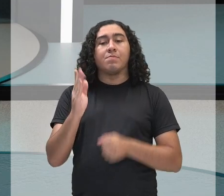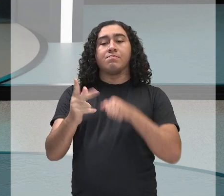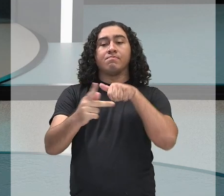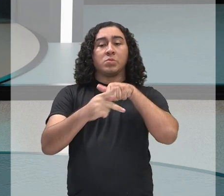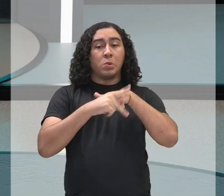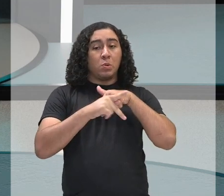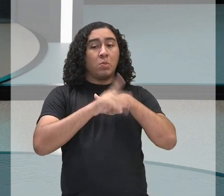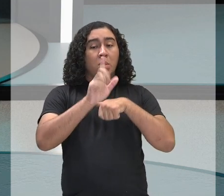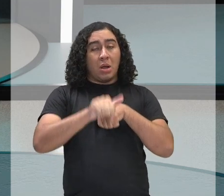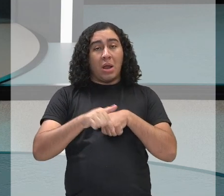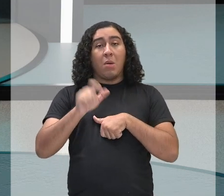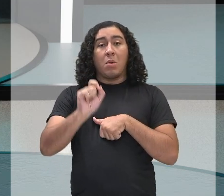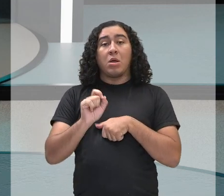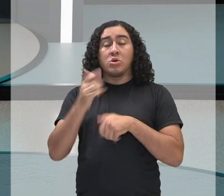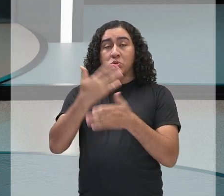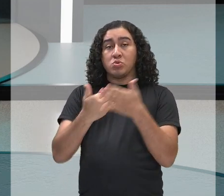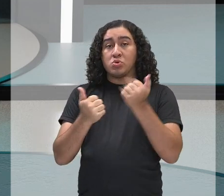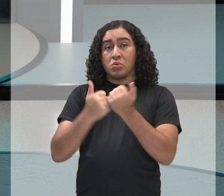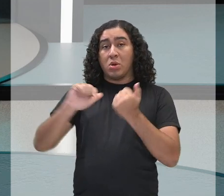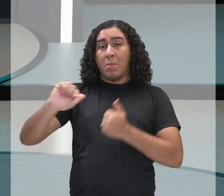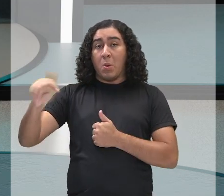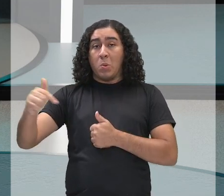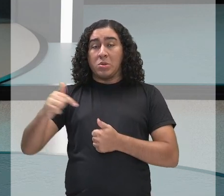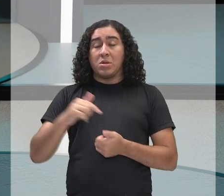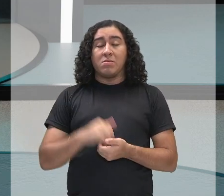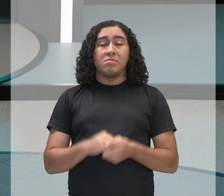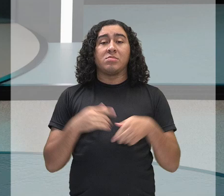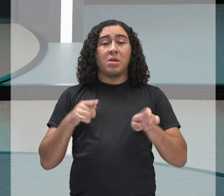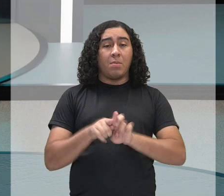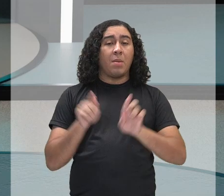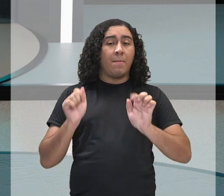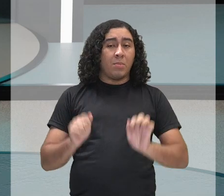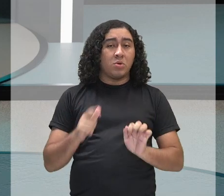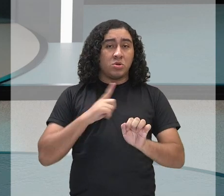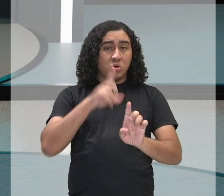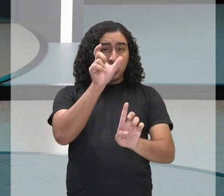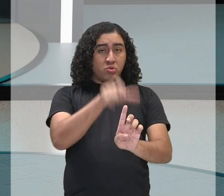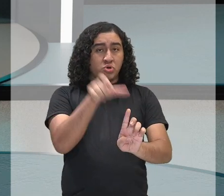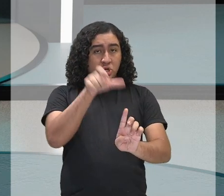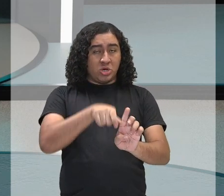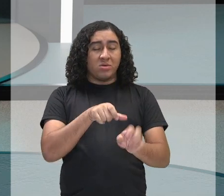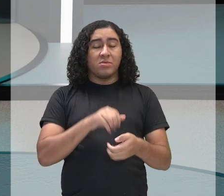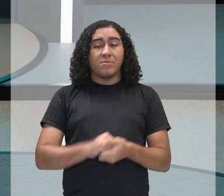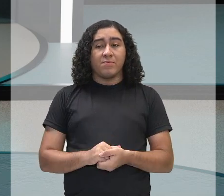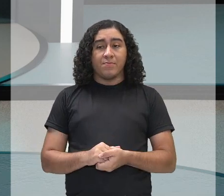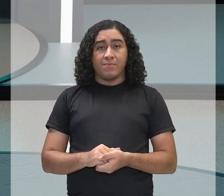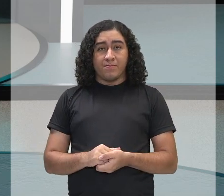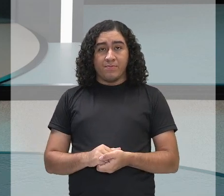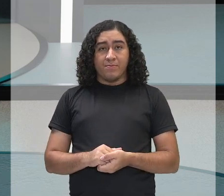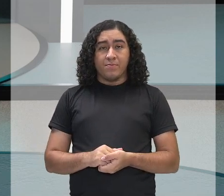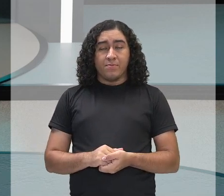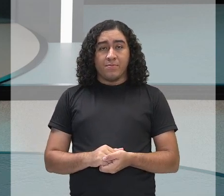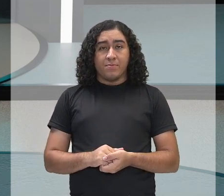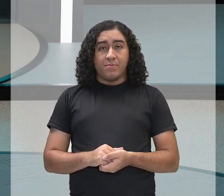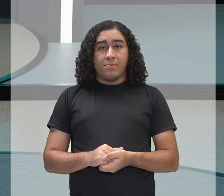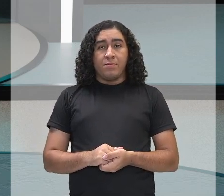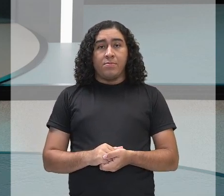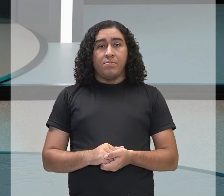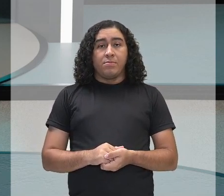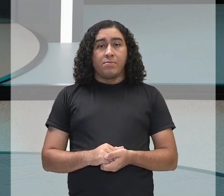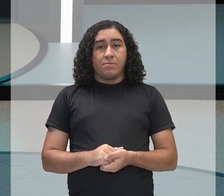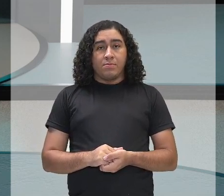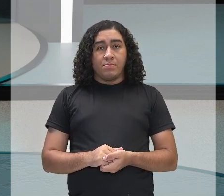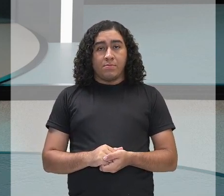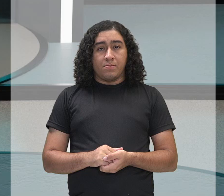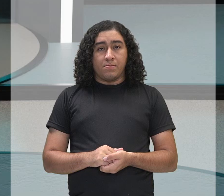aquelas palavrinhas que eu substituo por um nome, e eles também podem ser sujeitos, pode ser aquele indivíduo, aquela pessoa, aquele